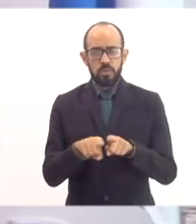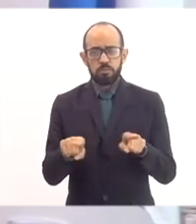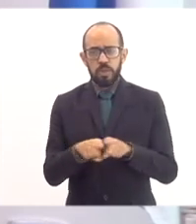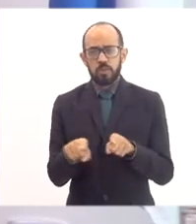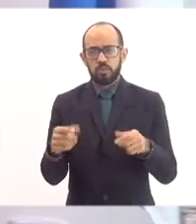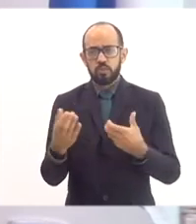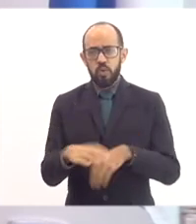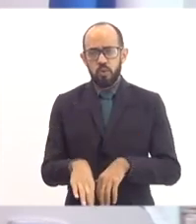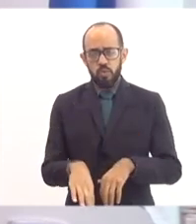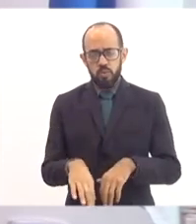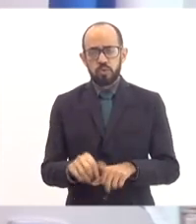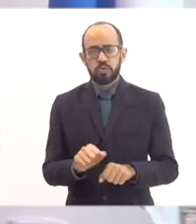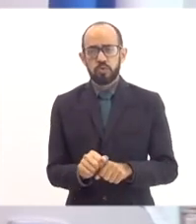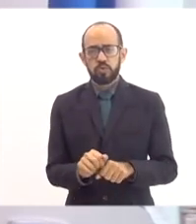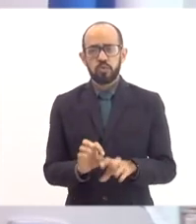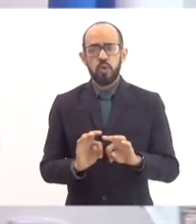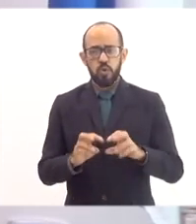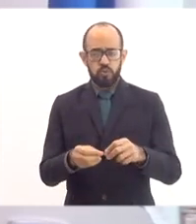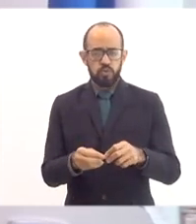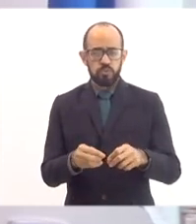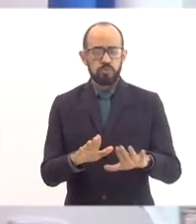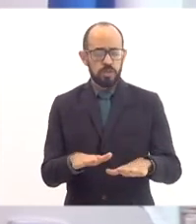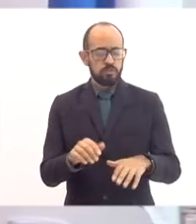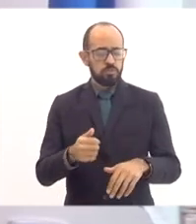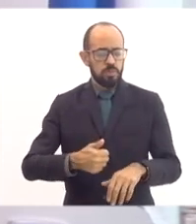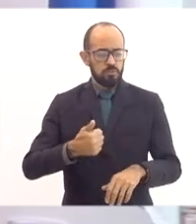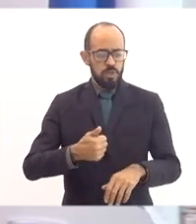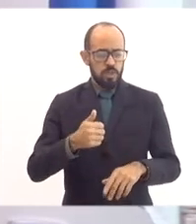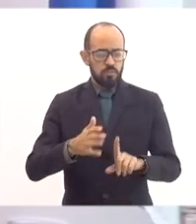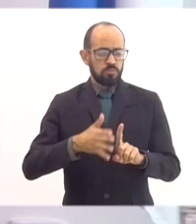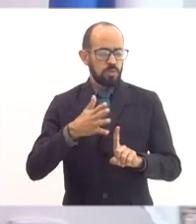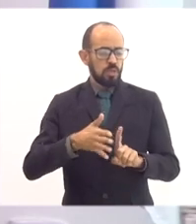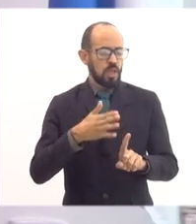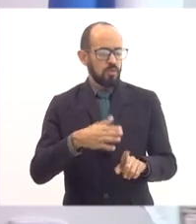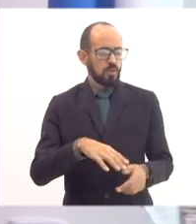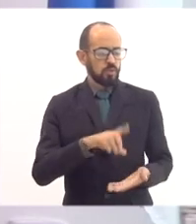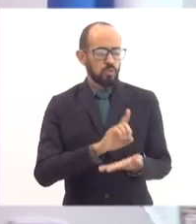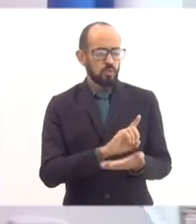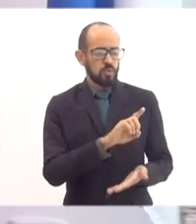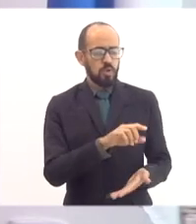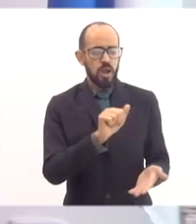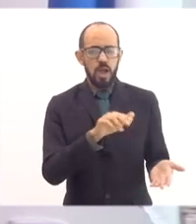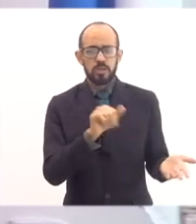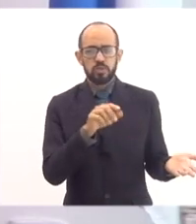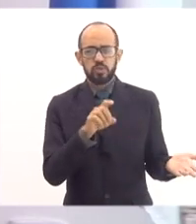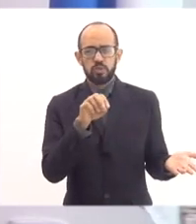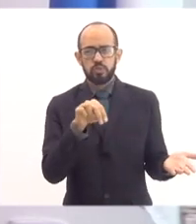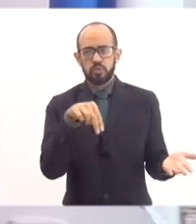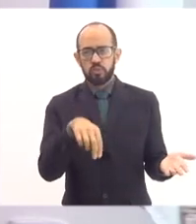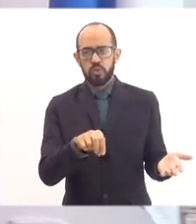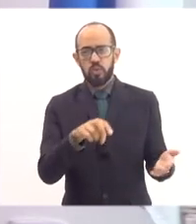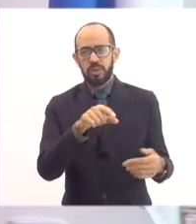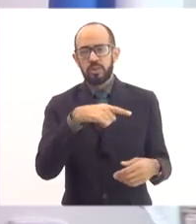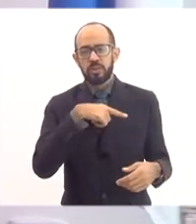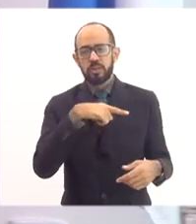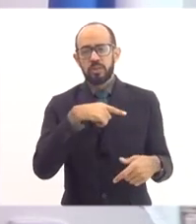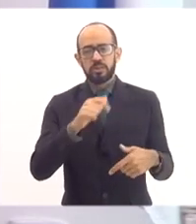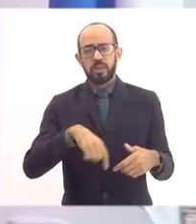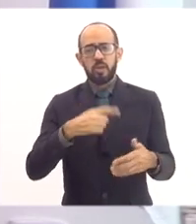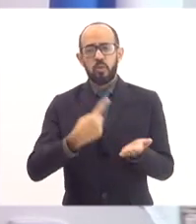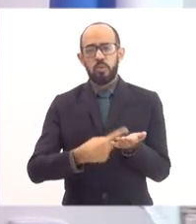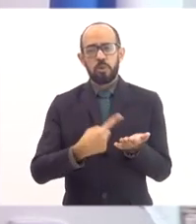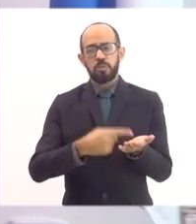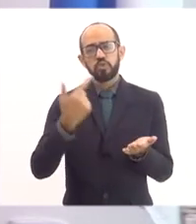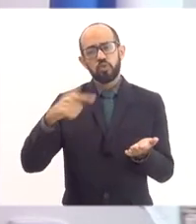concursos que a gente vai debater, mas passar a palavra brevemente aqui para o doutor Adilson, que tem um compromisso no consulado dos Estados Unidos, mas é importante a sua